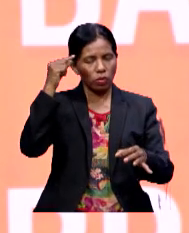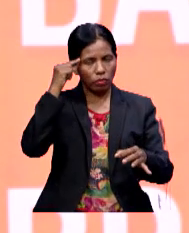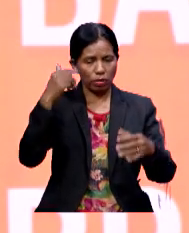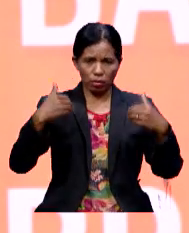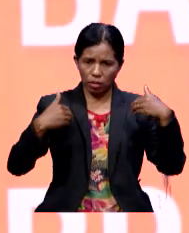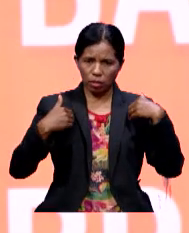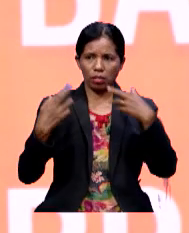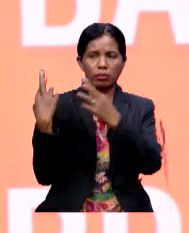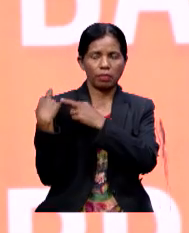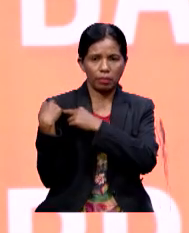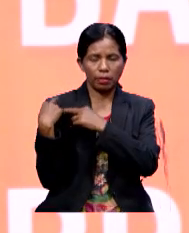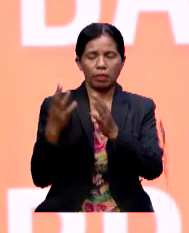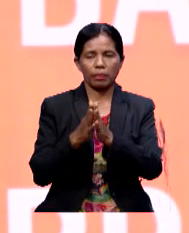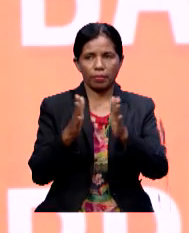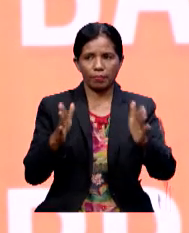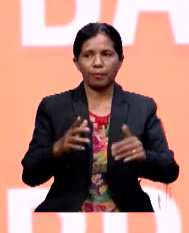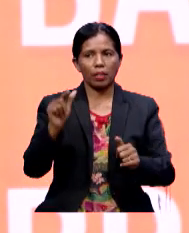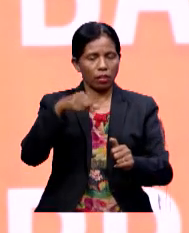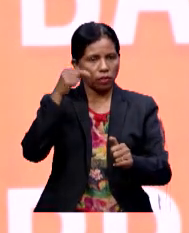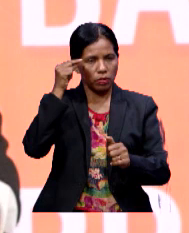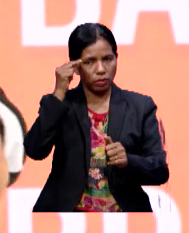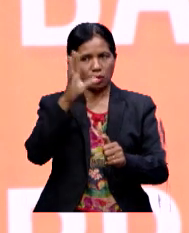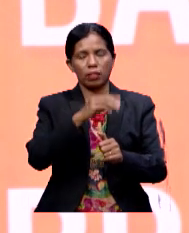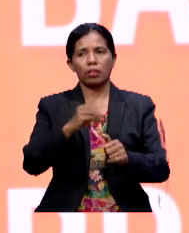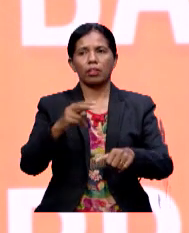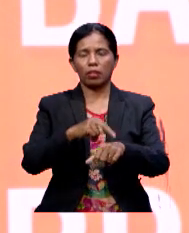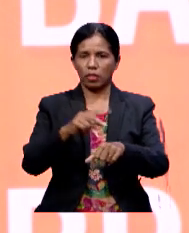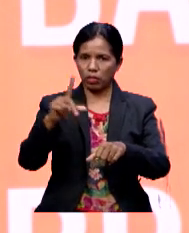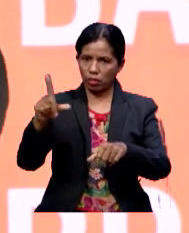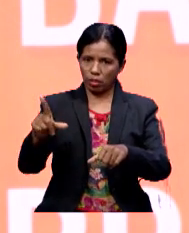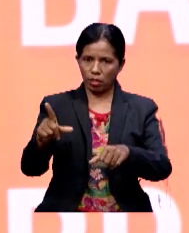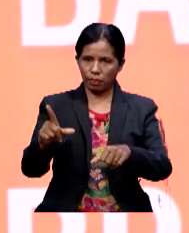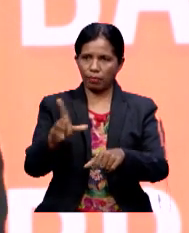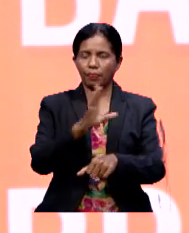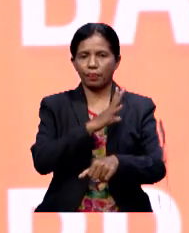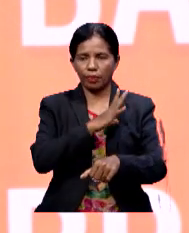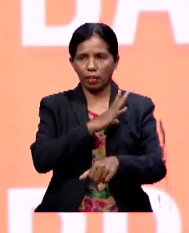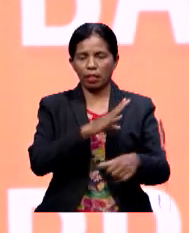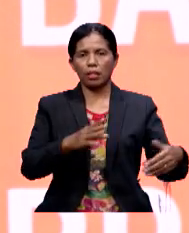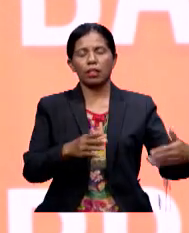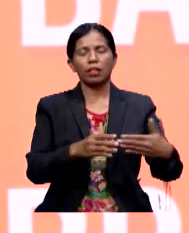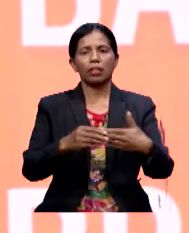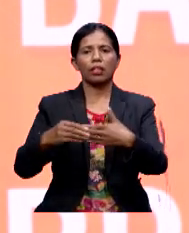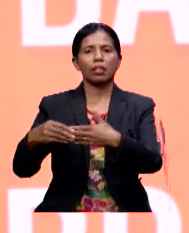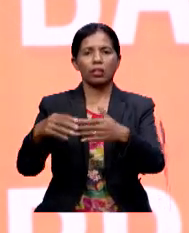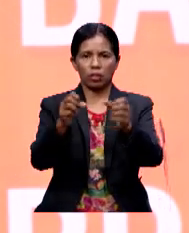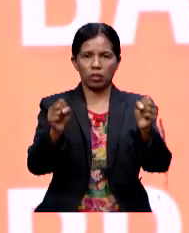povo. Mas o governo central, nacional, depende da líder comunitário ira.